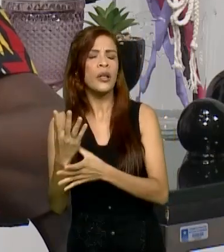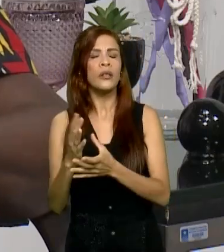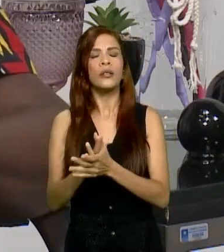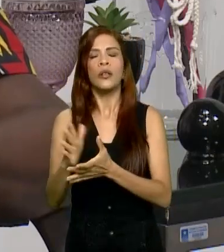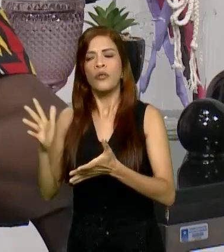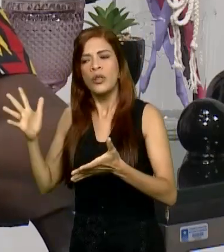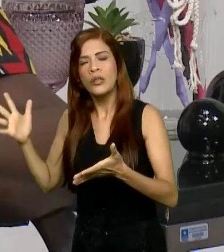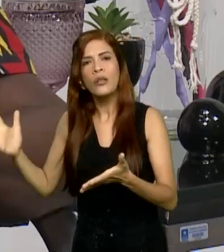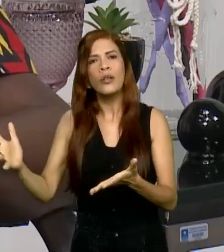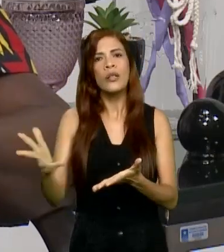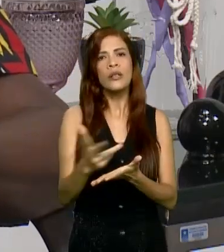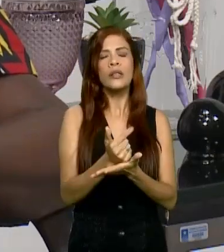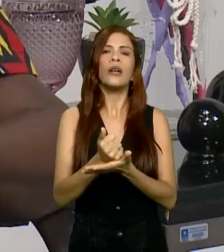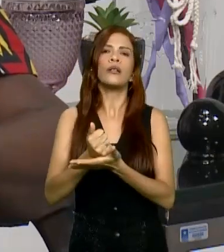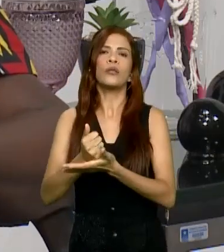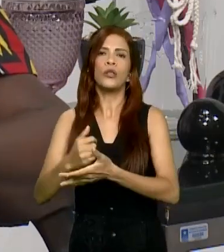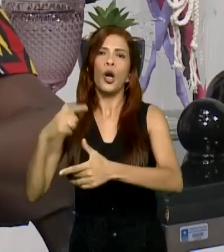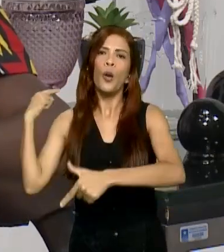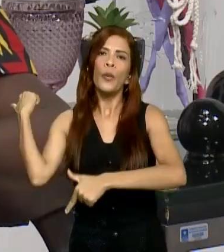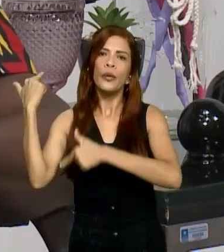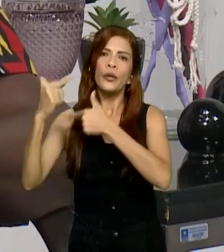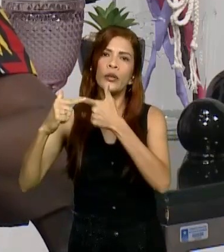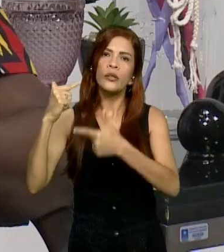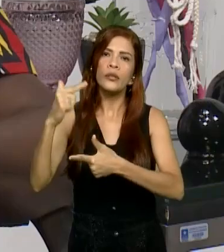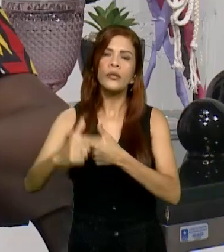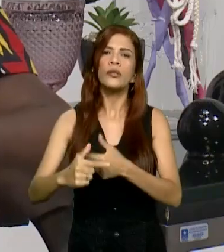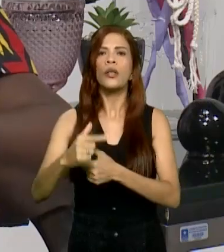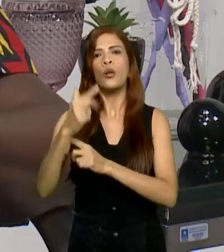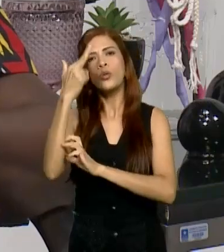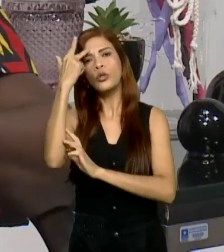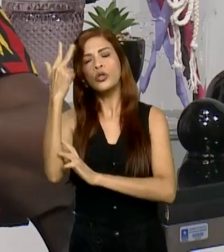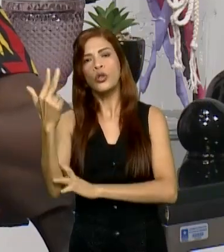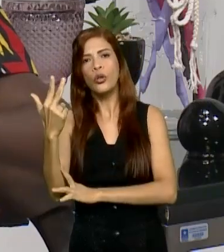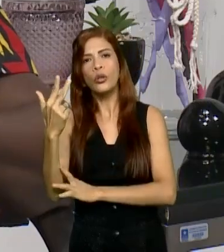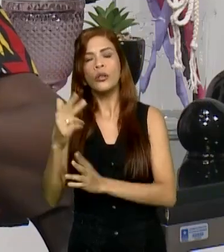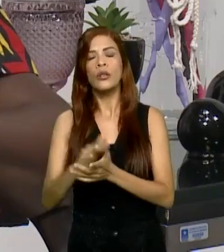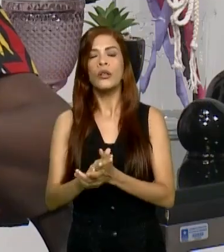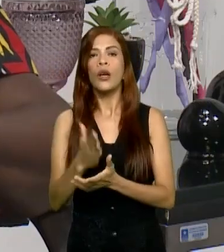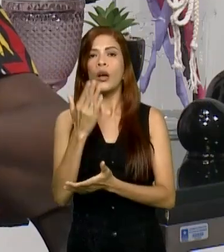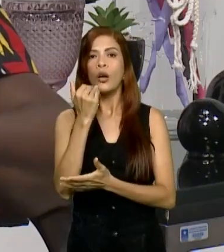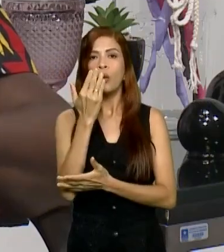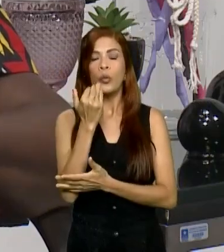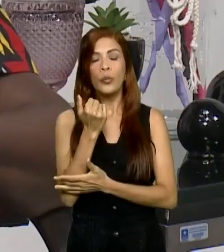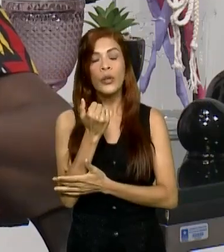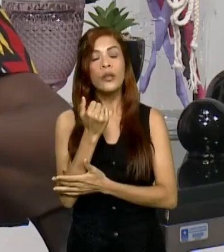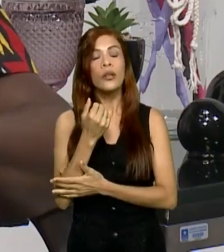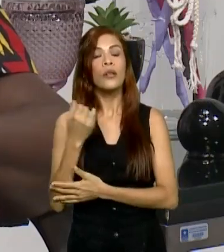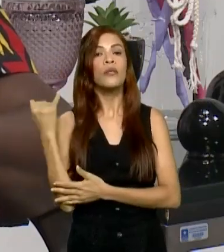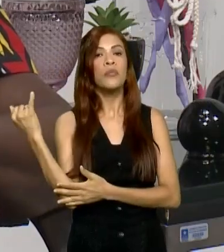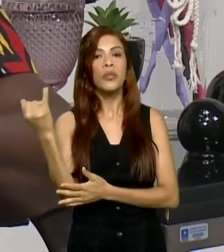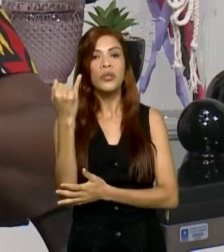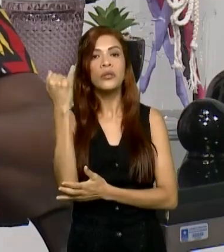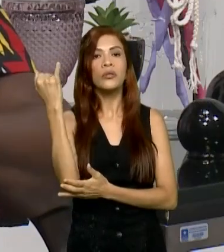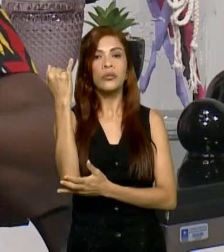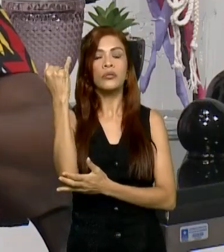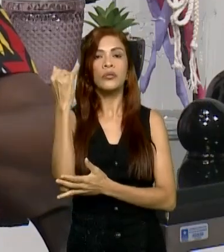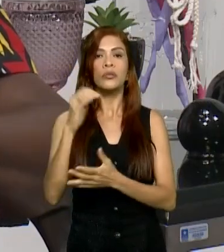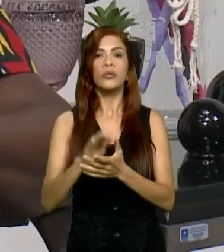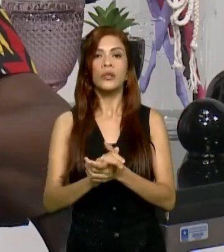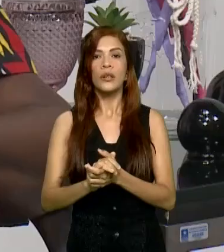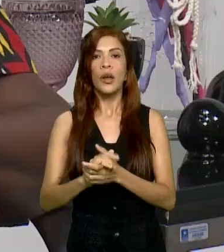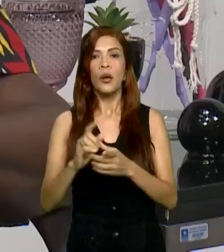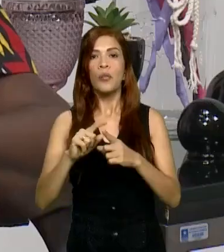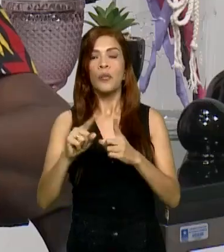né, que é uma tradição histórica. Então, a comida, ela é de extrema importância, mas, acima de tudo,